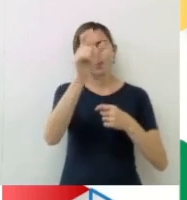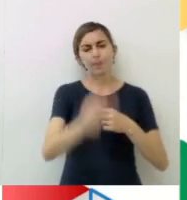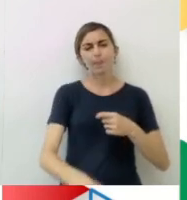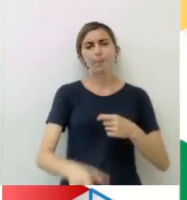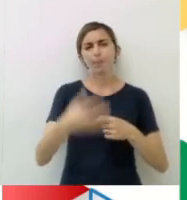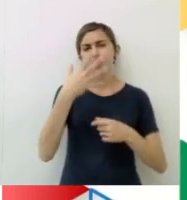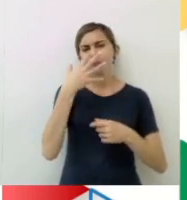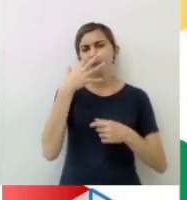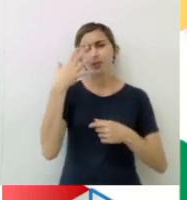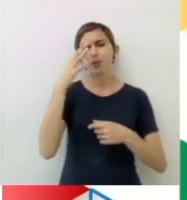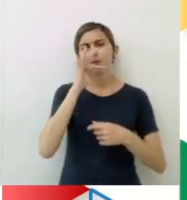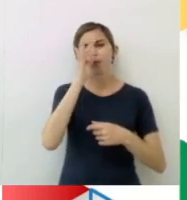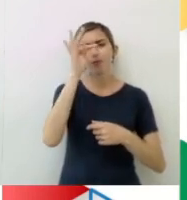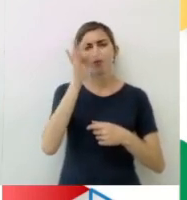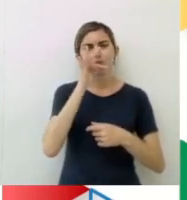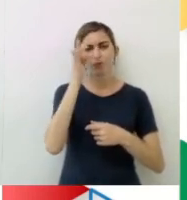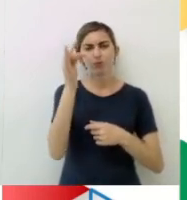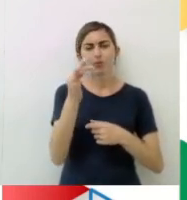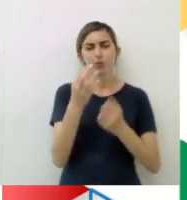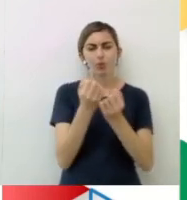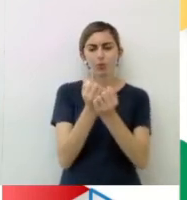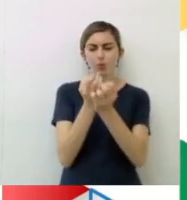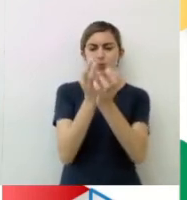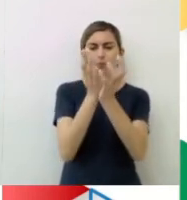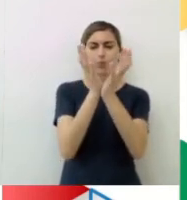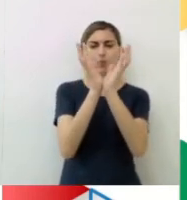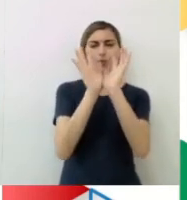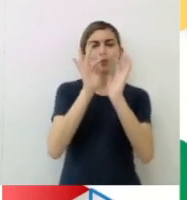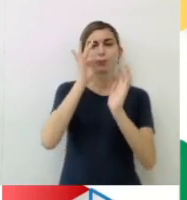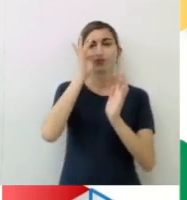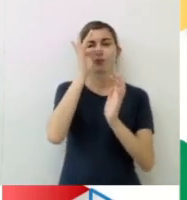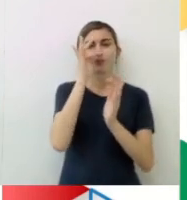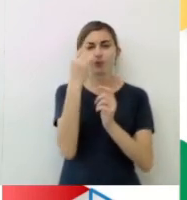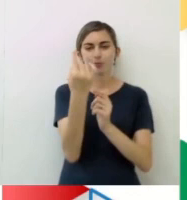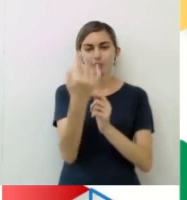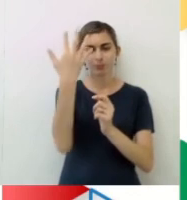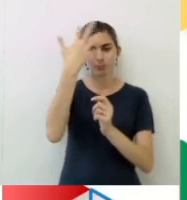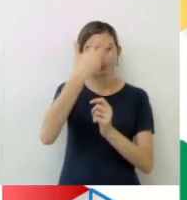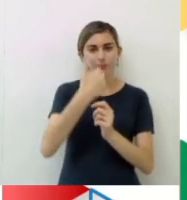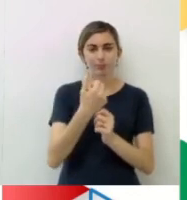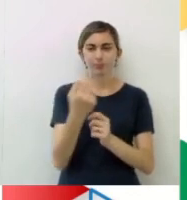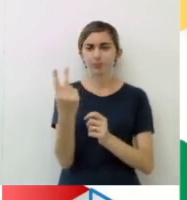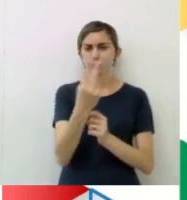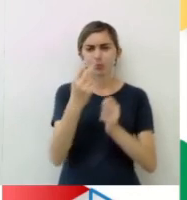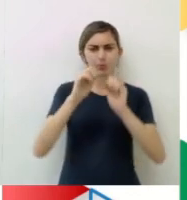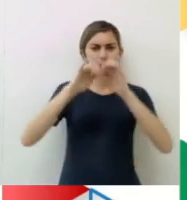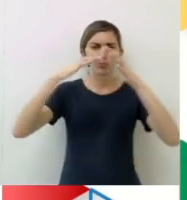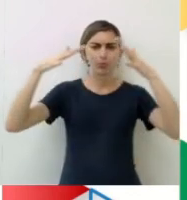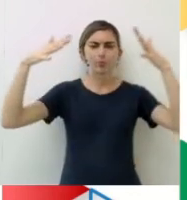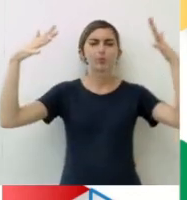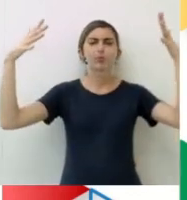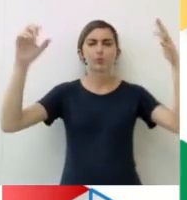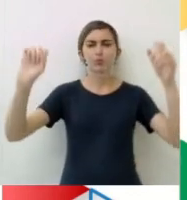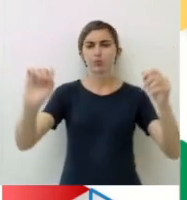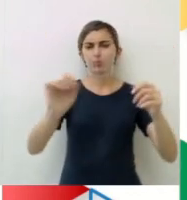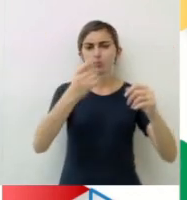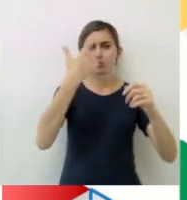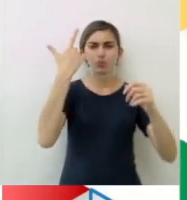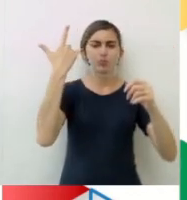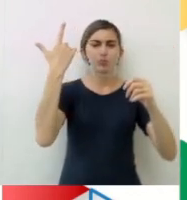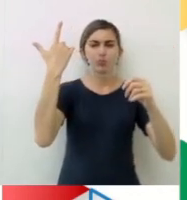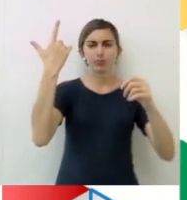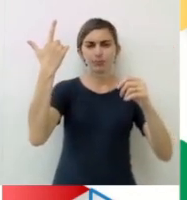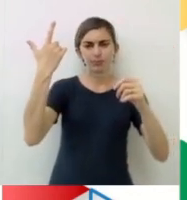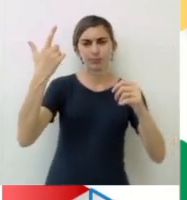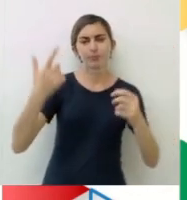realçam como a flor em um vaso de alabastro. Dois esplendores que se refletem como um raio de sol no